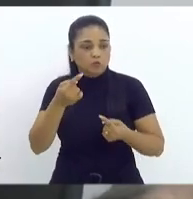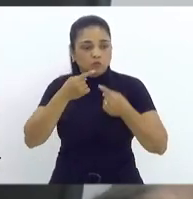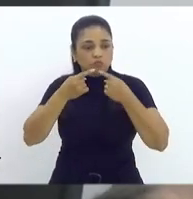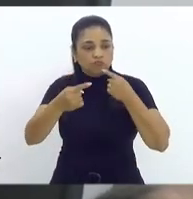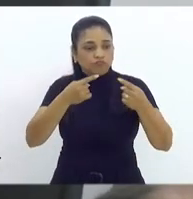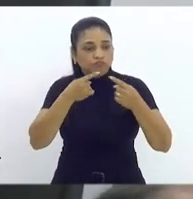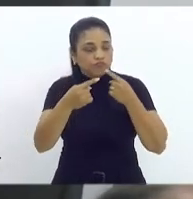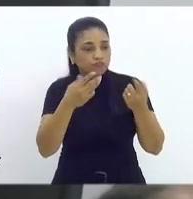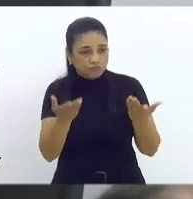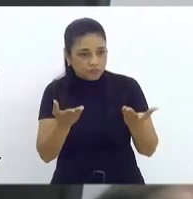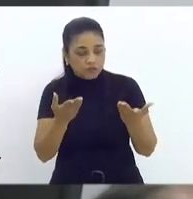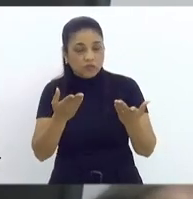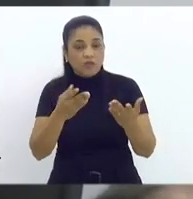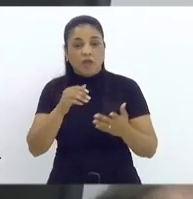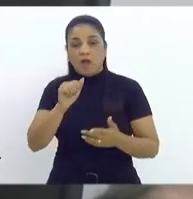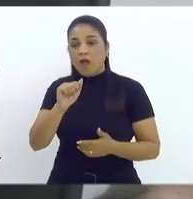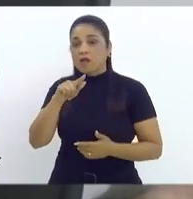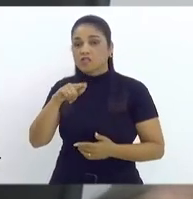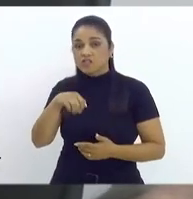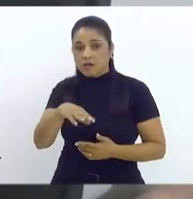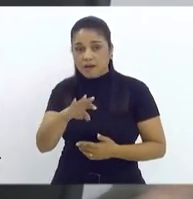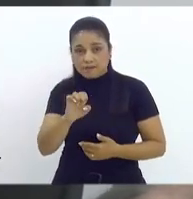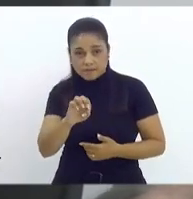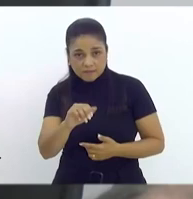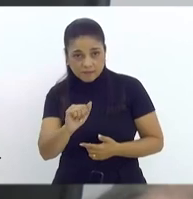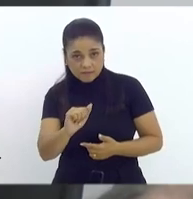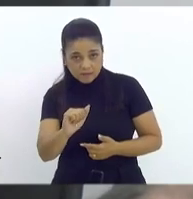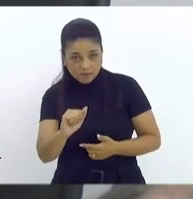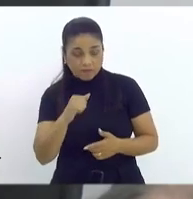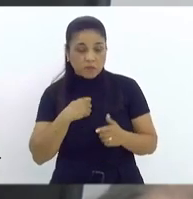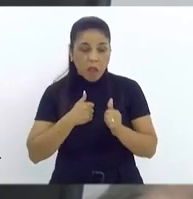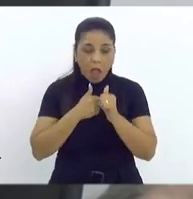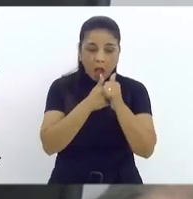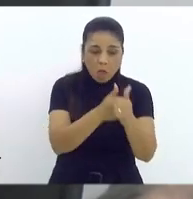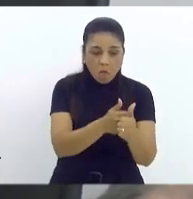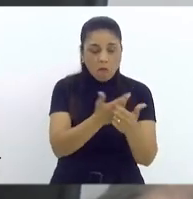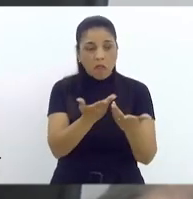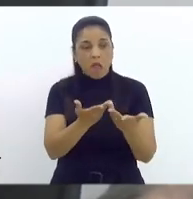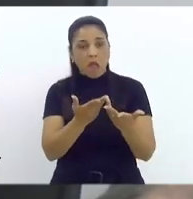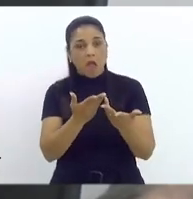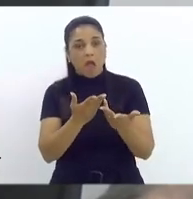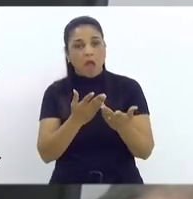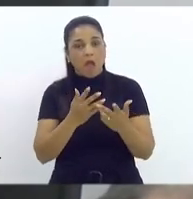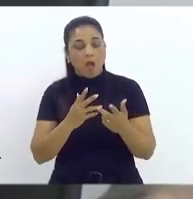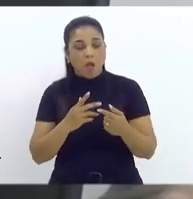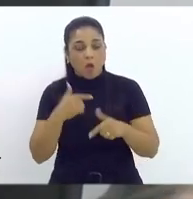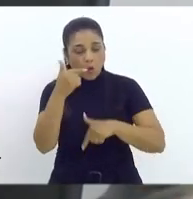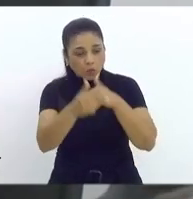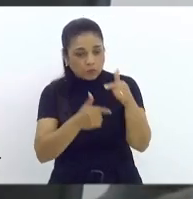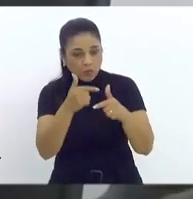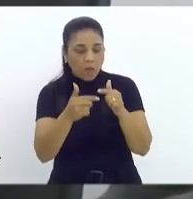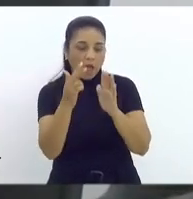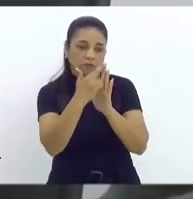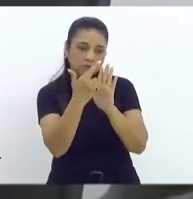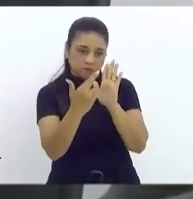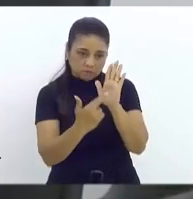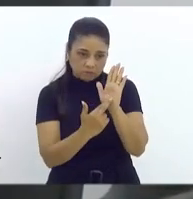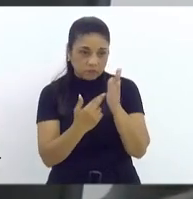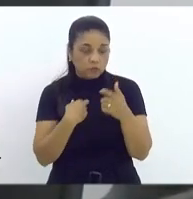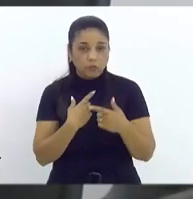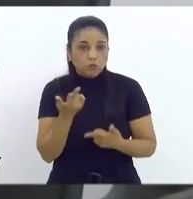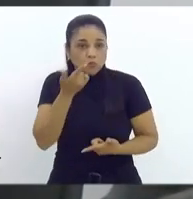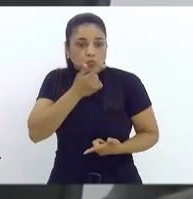é a própria agência, que tem os seus técnicos, que pode acompanhar no serviço, esse sim o serviço de regulação, que a gente não